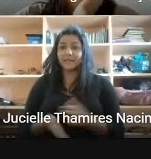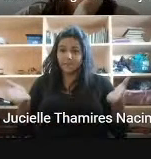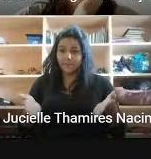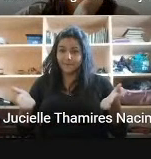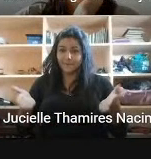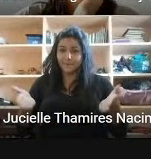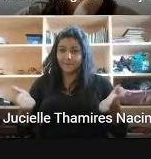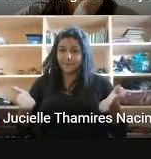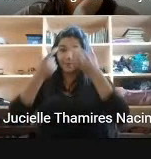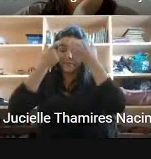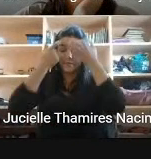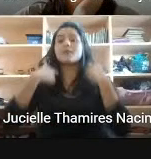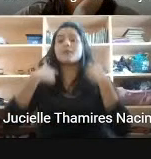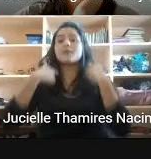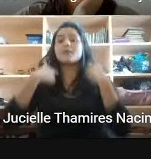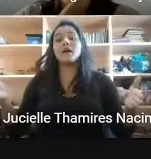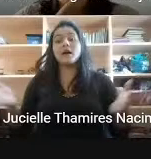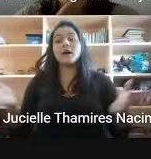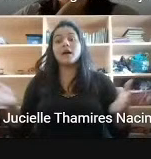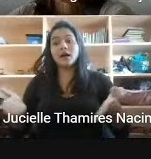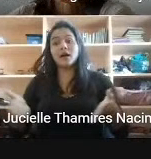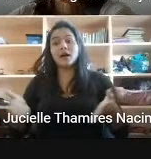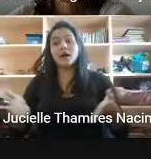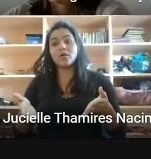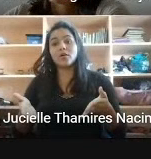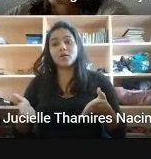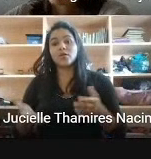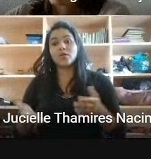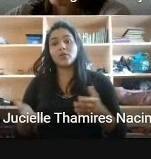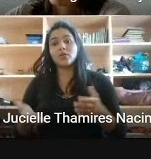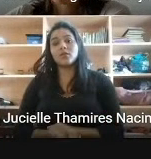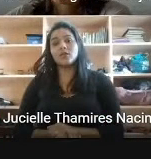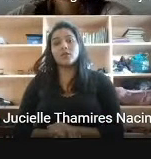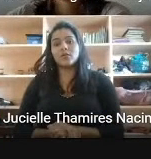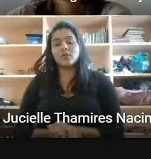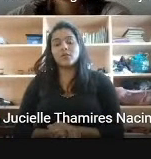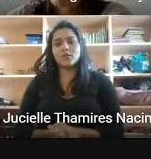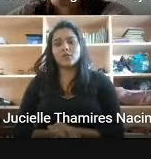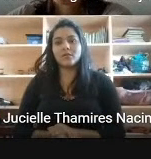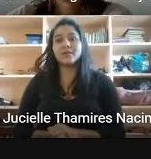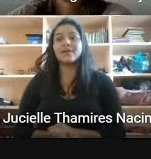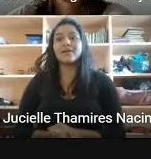mais uma transição municipal por conta das eleições.